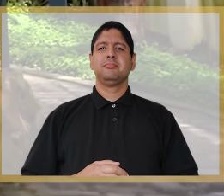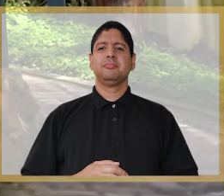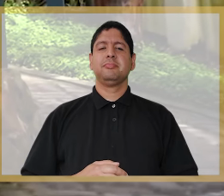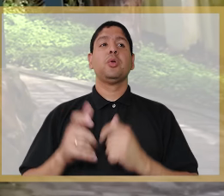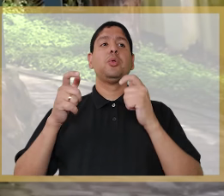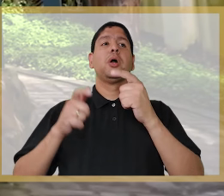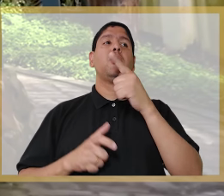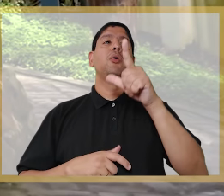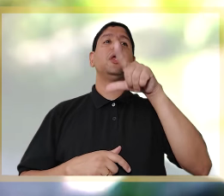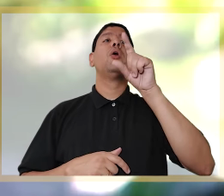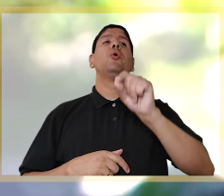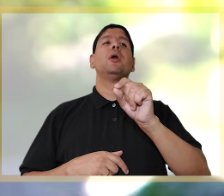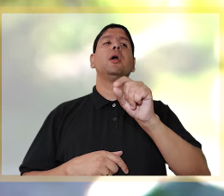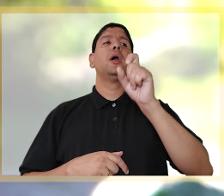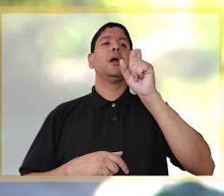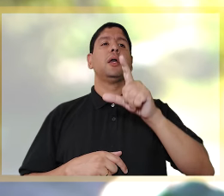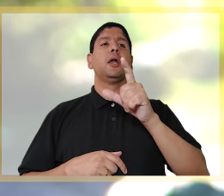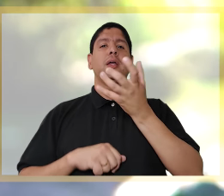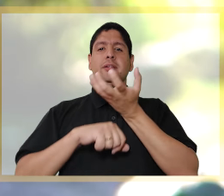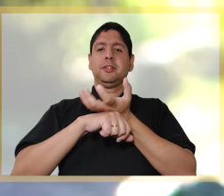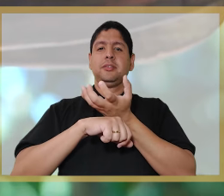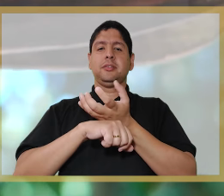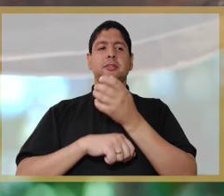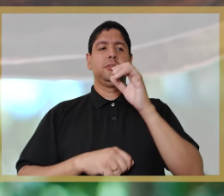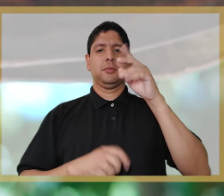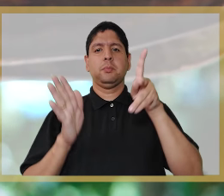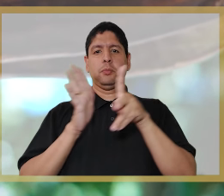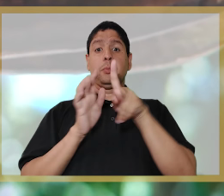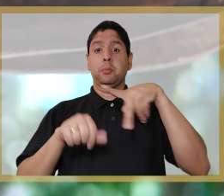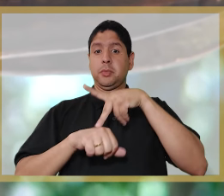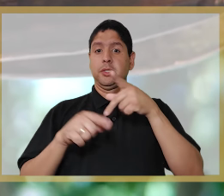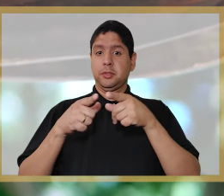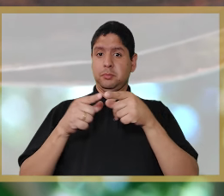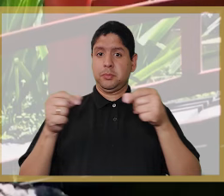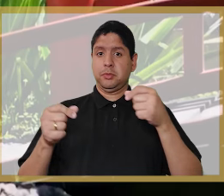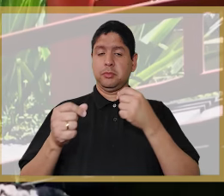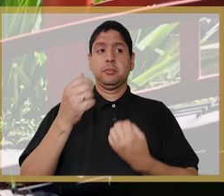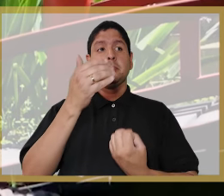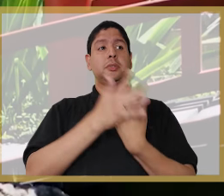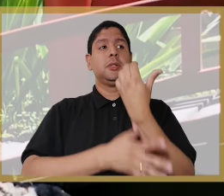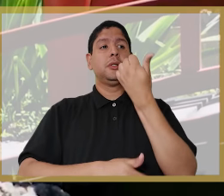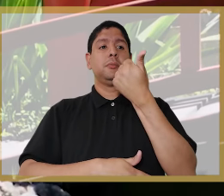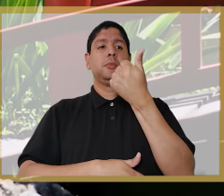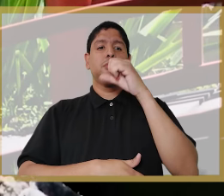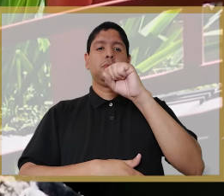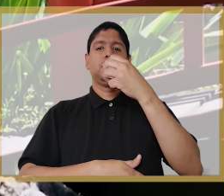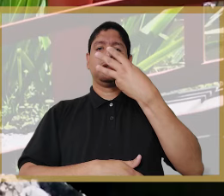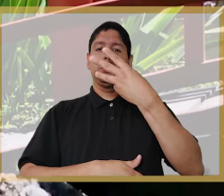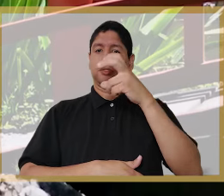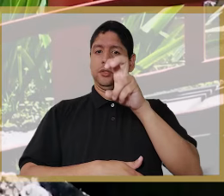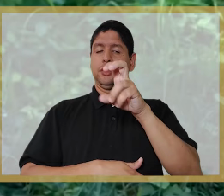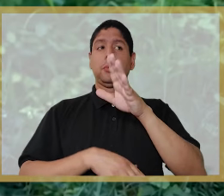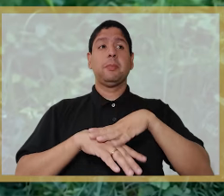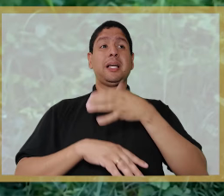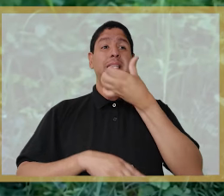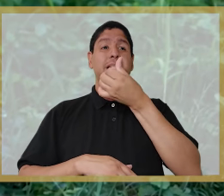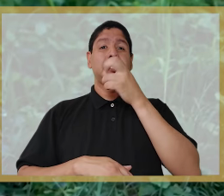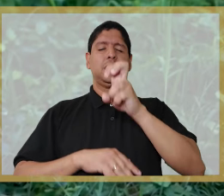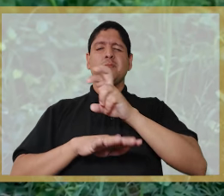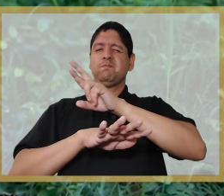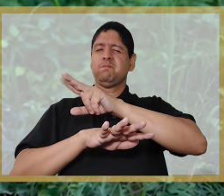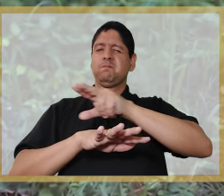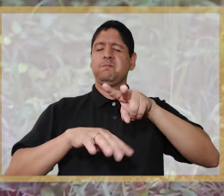Outra parada obrigatória é o Jardim Japonês, criado em 1935 para abrigar a doação de 65 exemplares de plantas